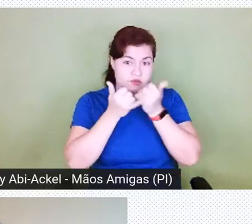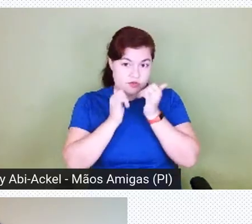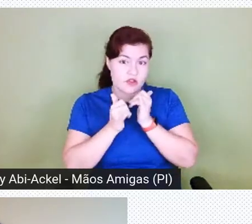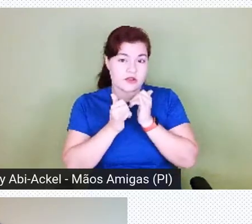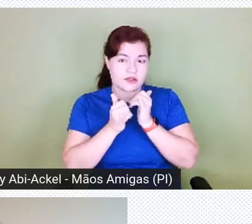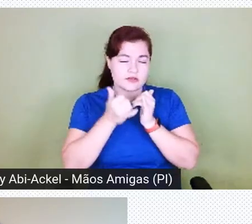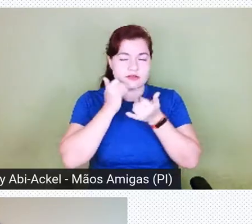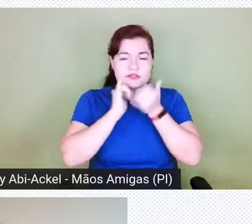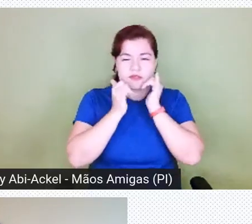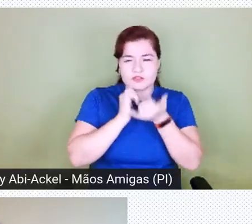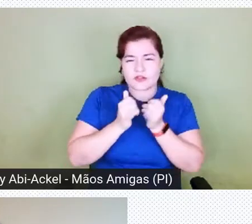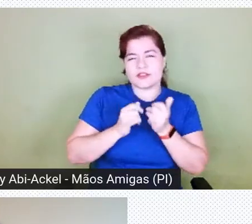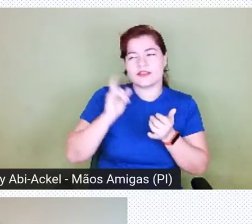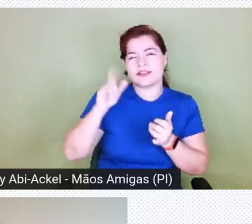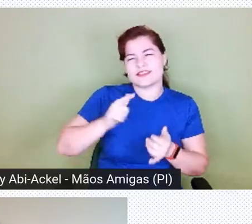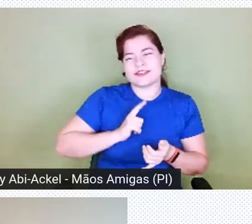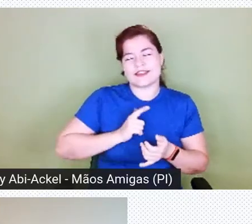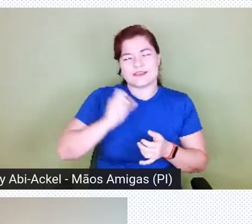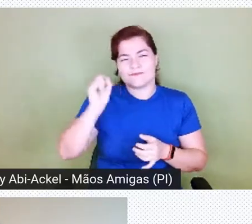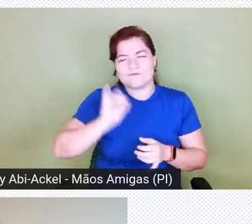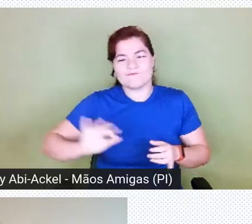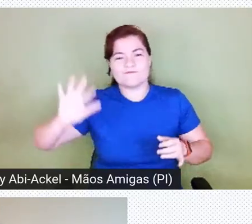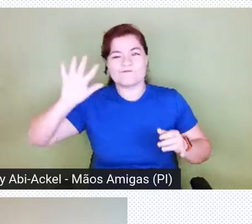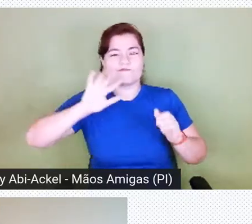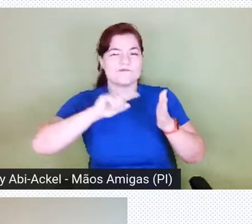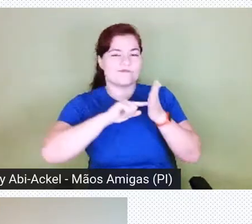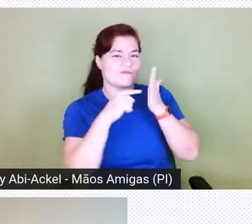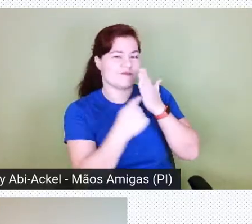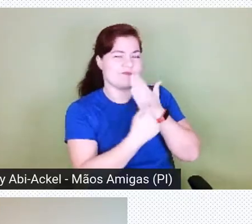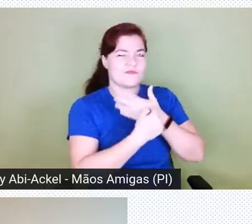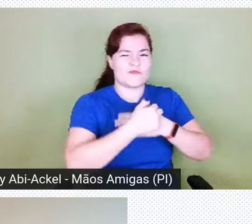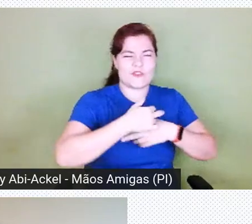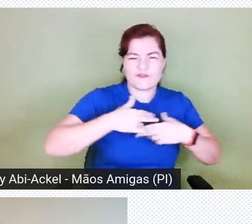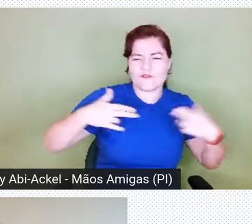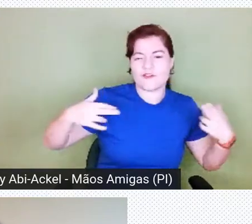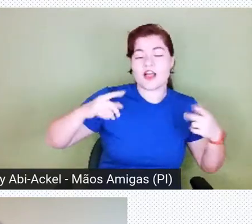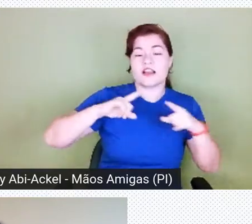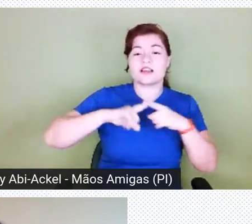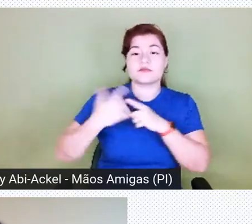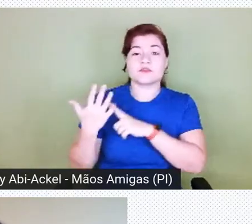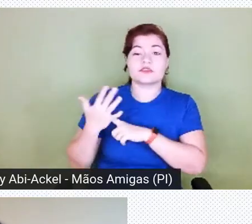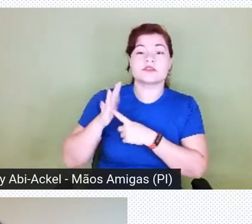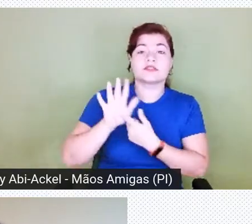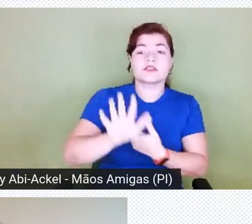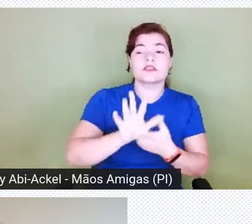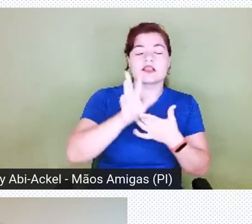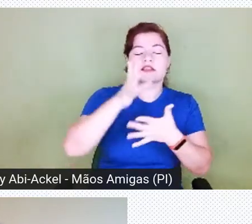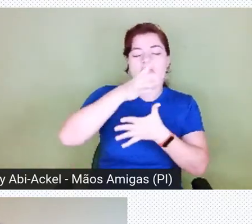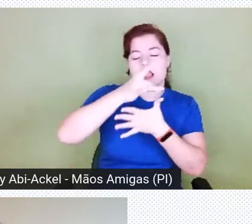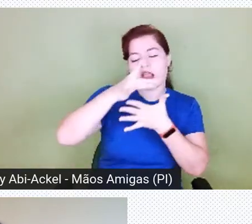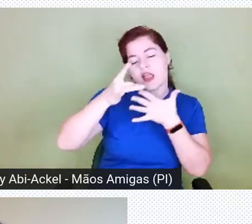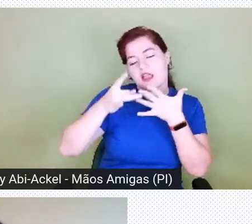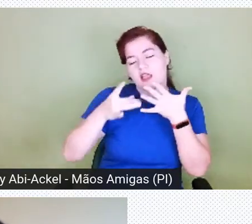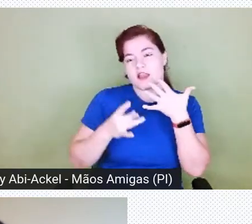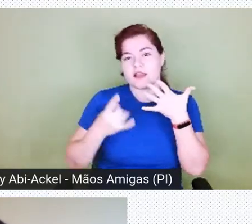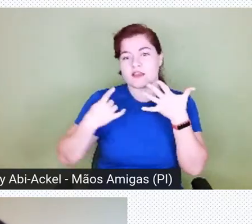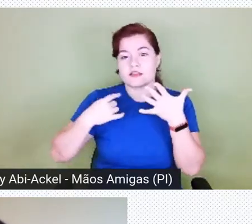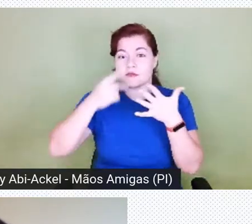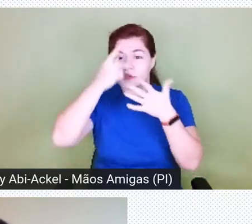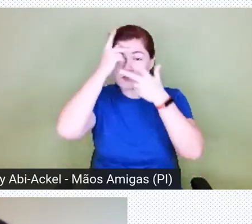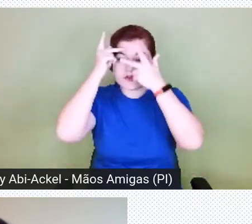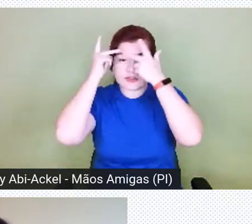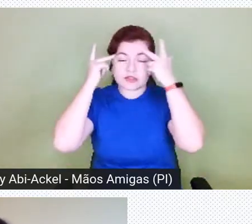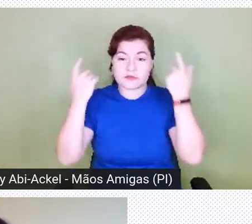histórias contadas, cheias de ilustrações, de metáforas, mas que trazem elementos que as